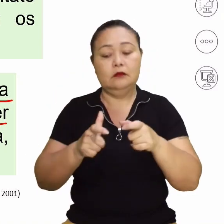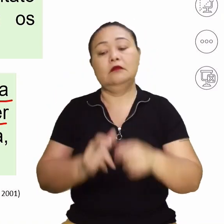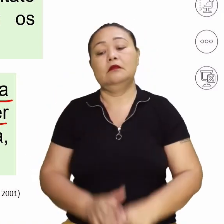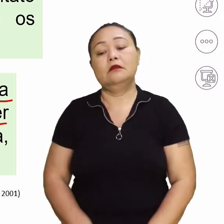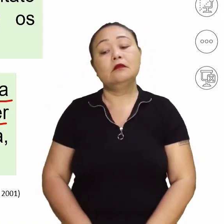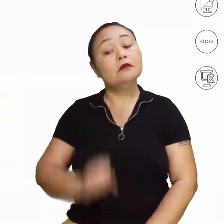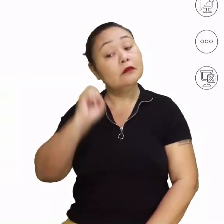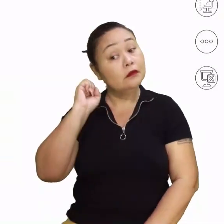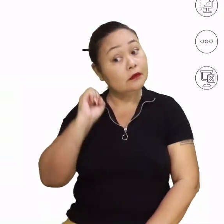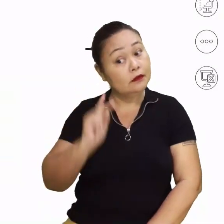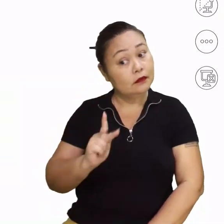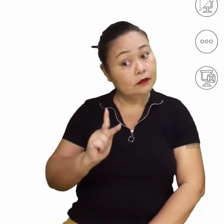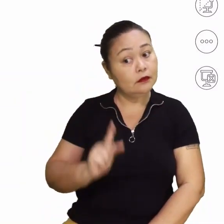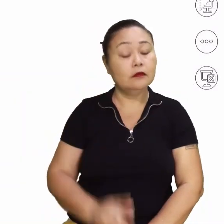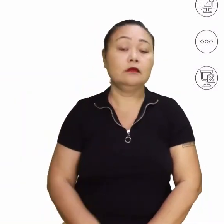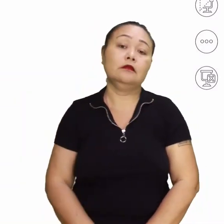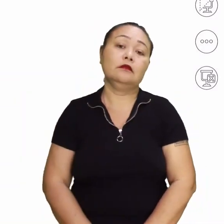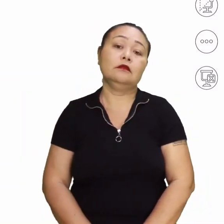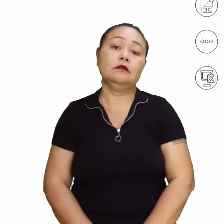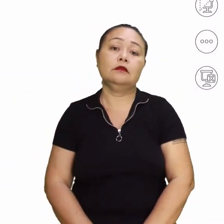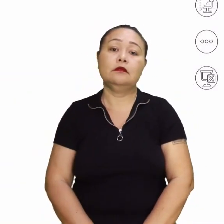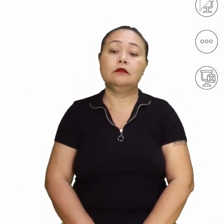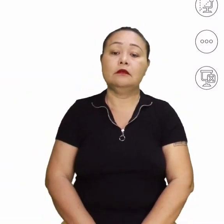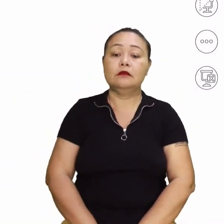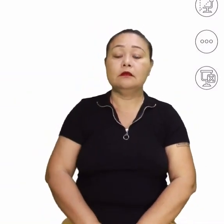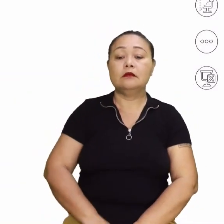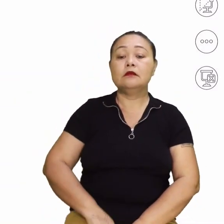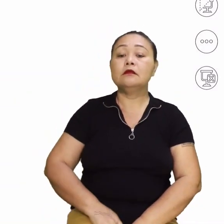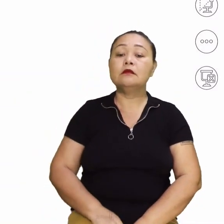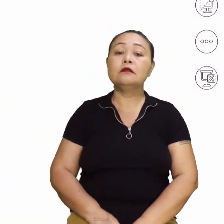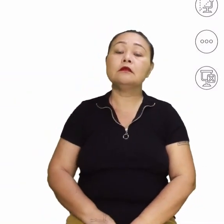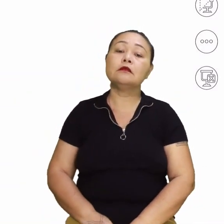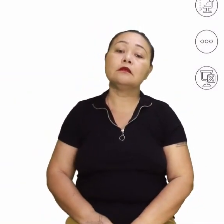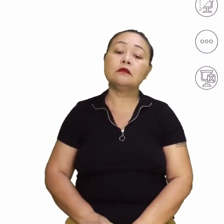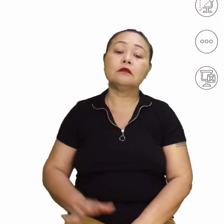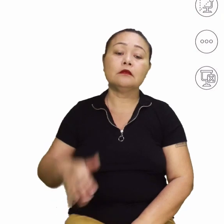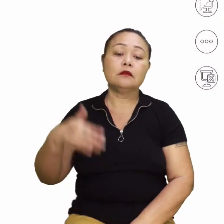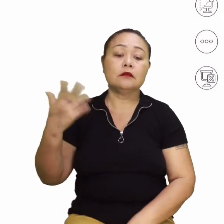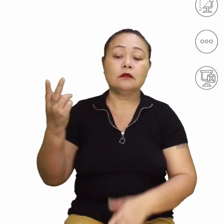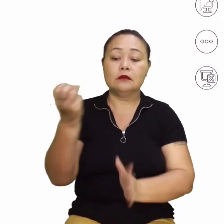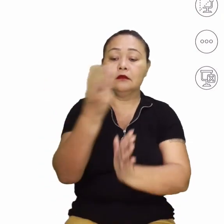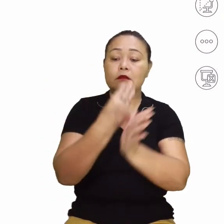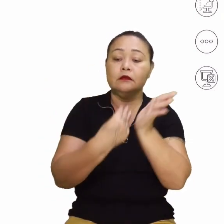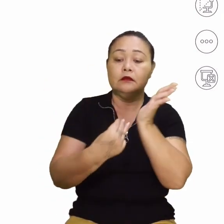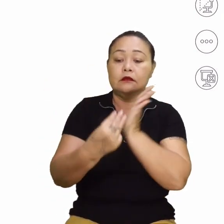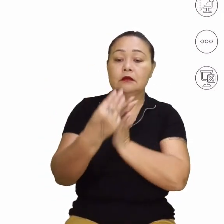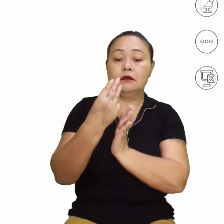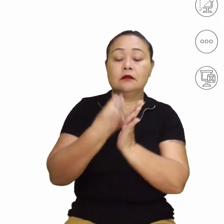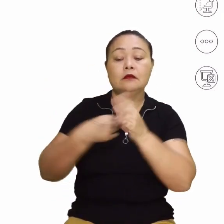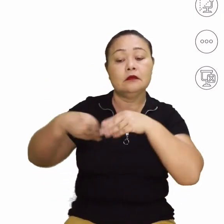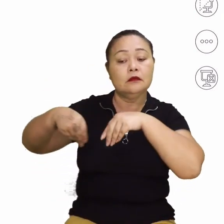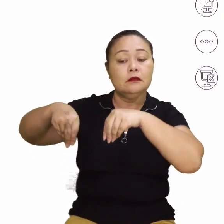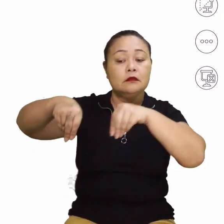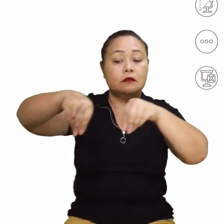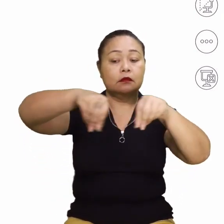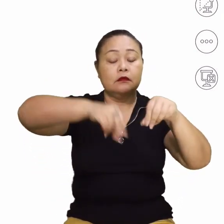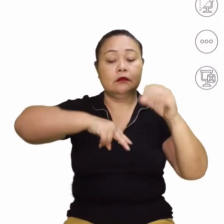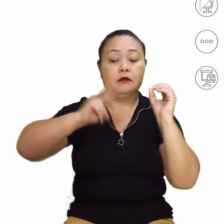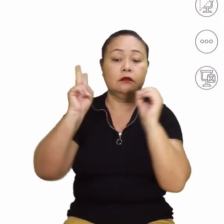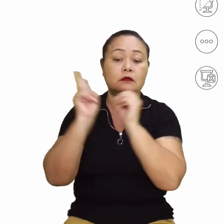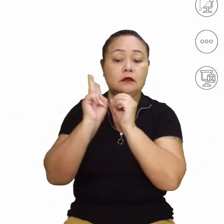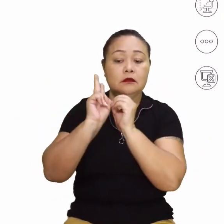aqui beleza Tá aí o mapa de terras indígenas